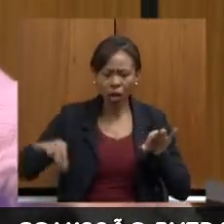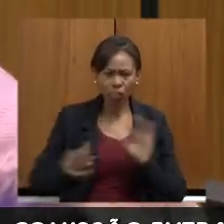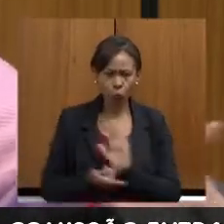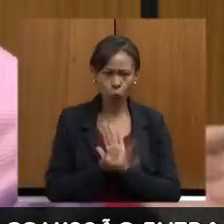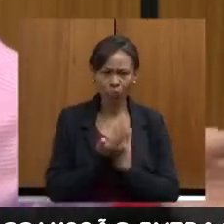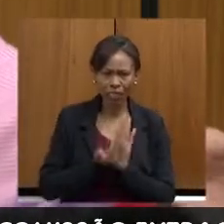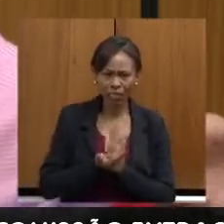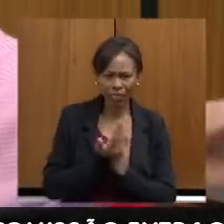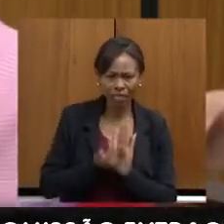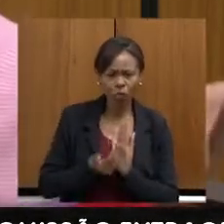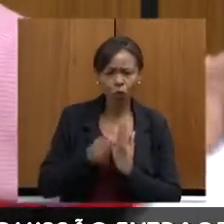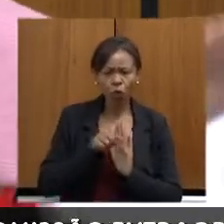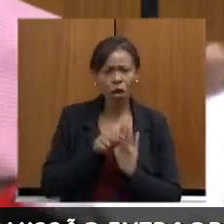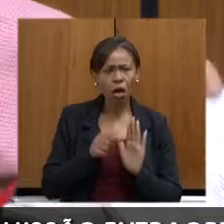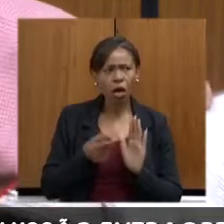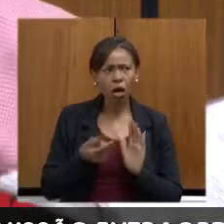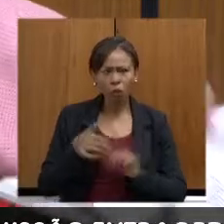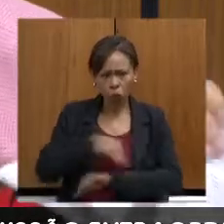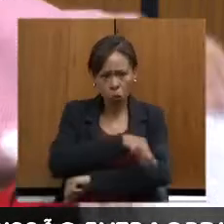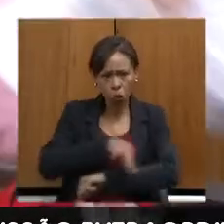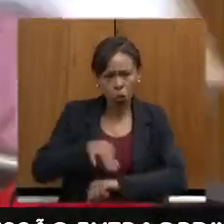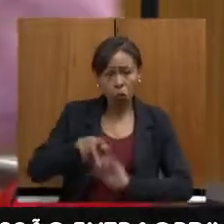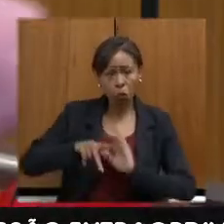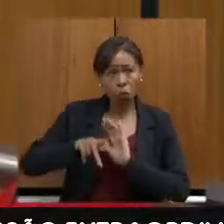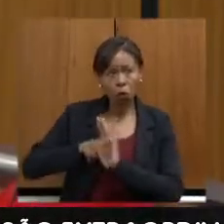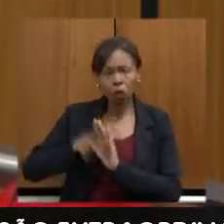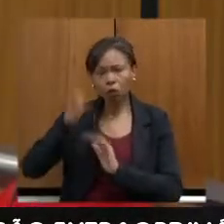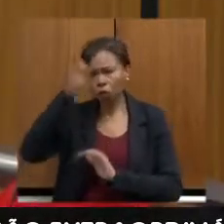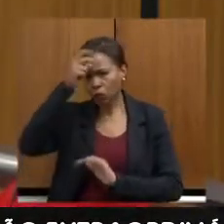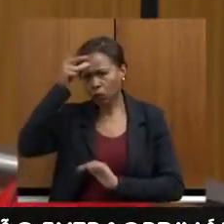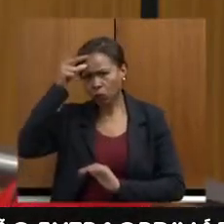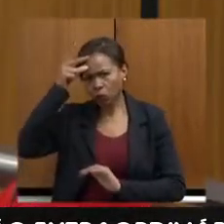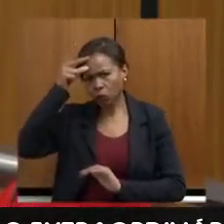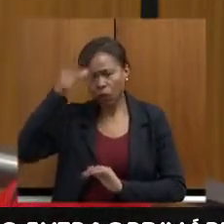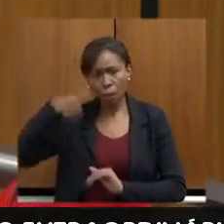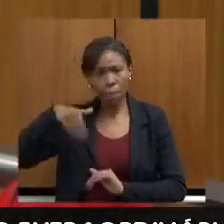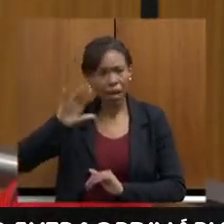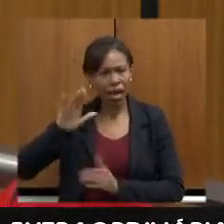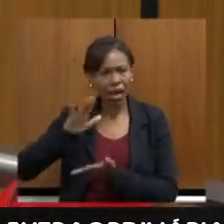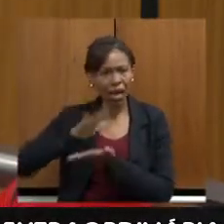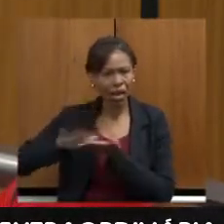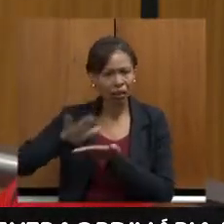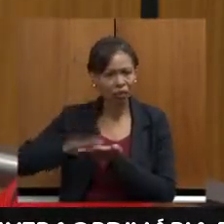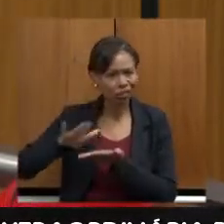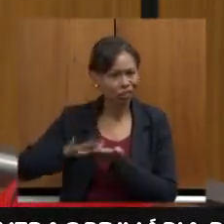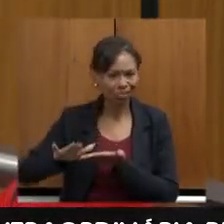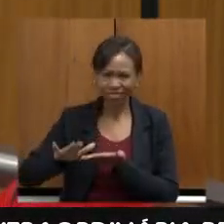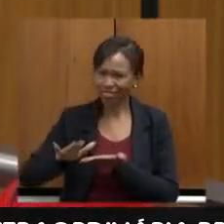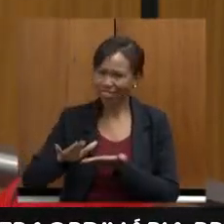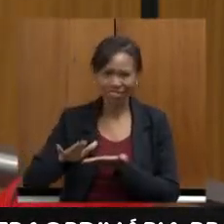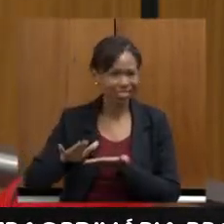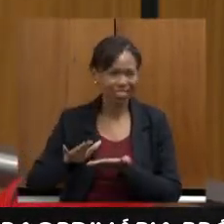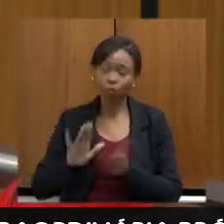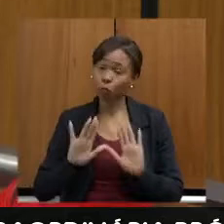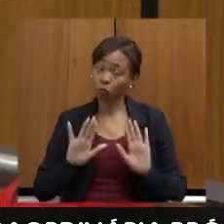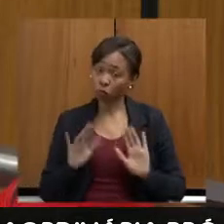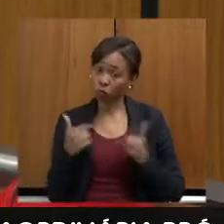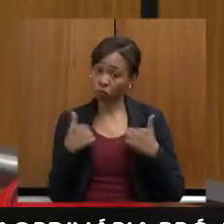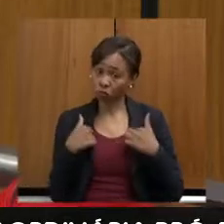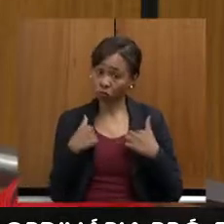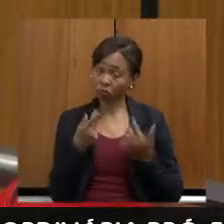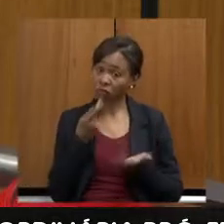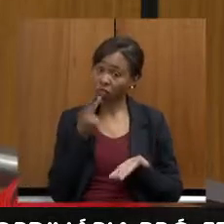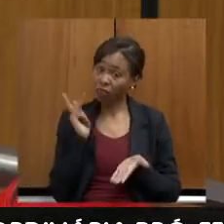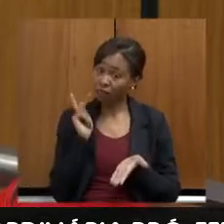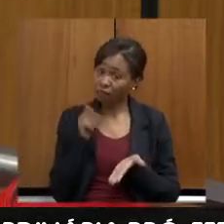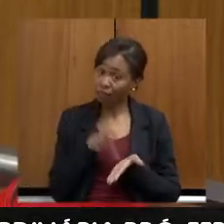é apresentado pela prefeitura seria um traçado mais oneroso então eu quero na ver e mais o